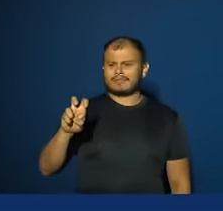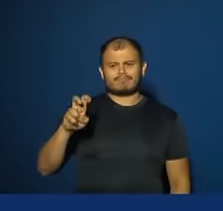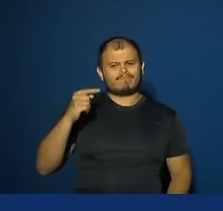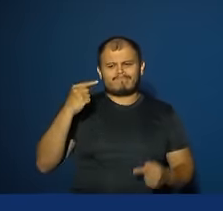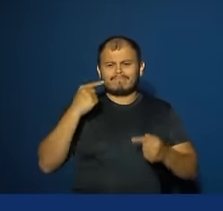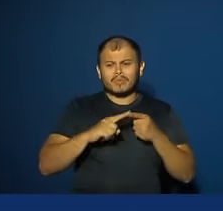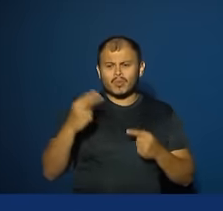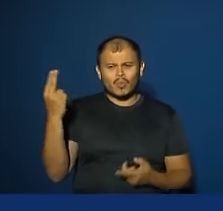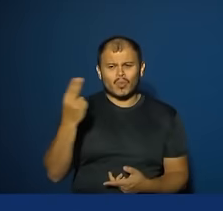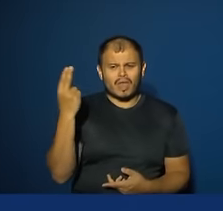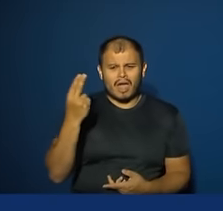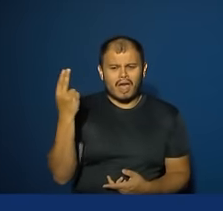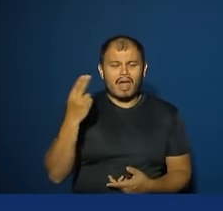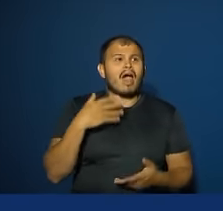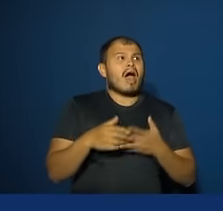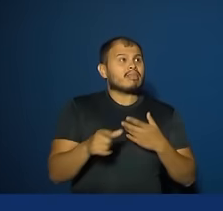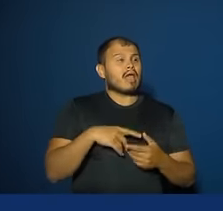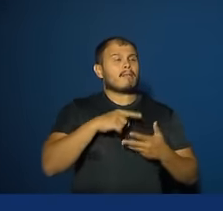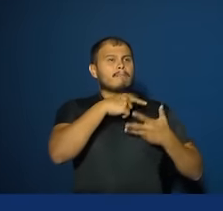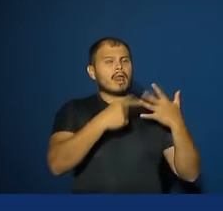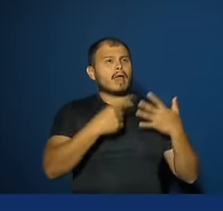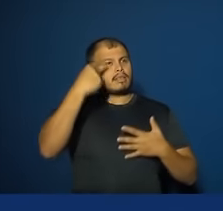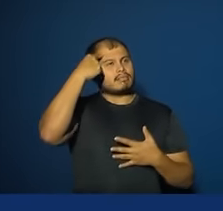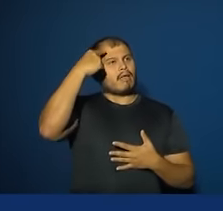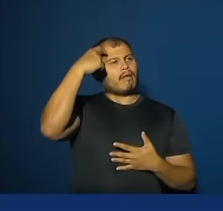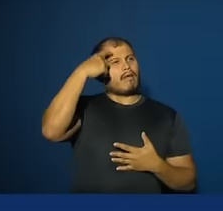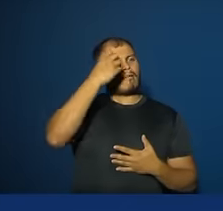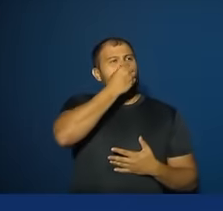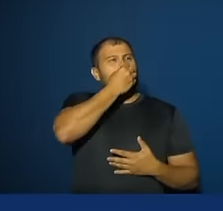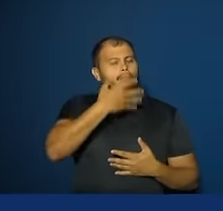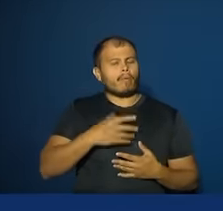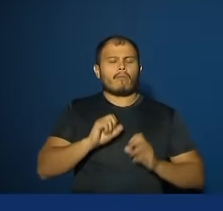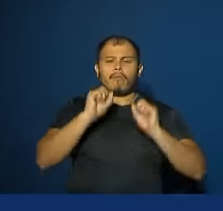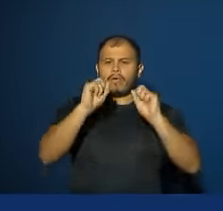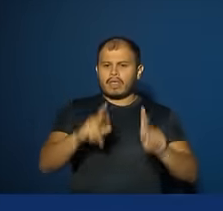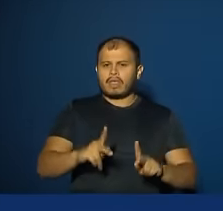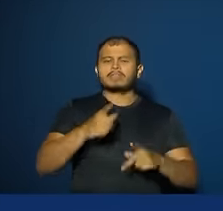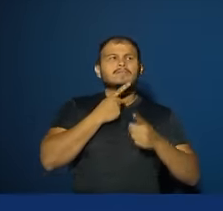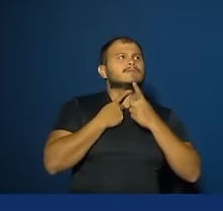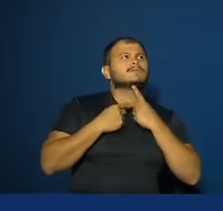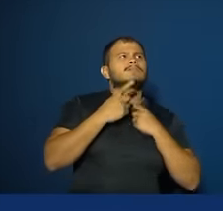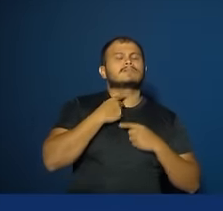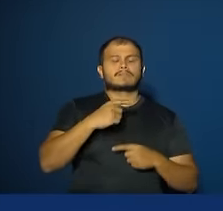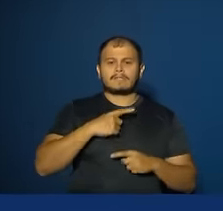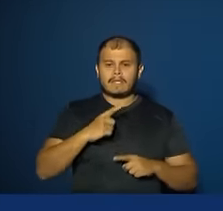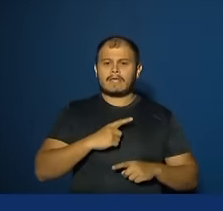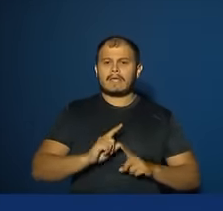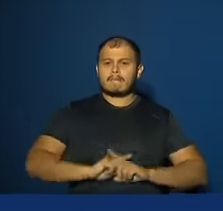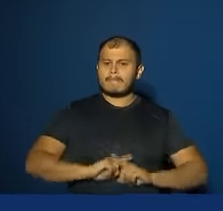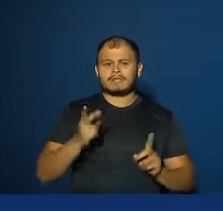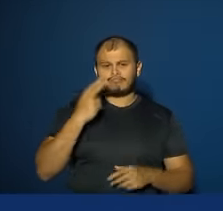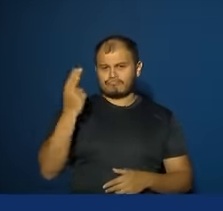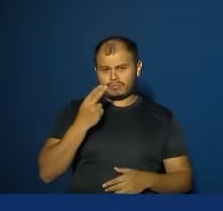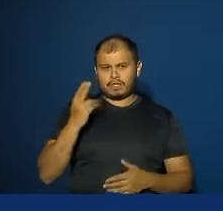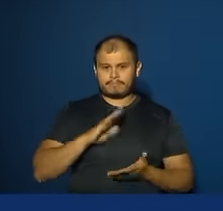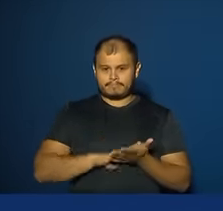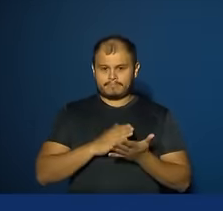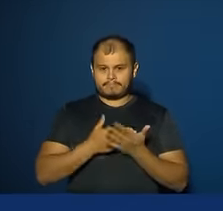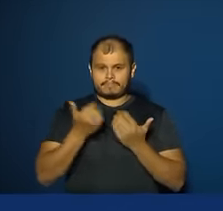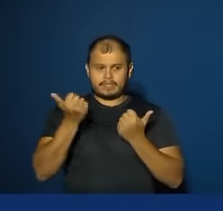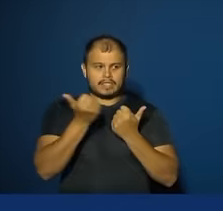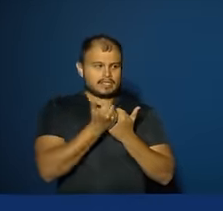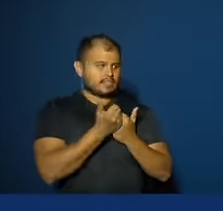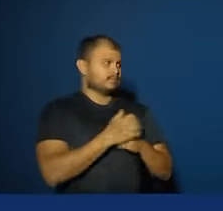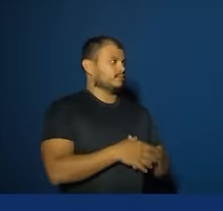impróprio por melhor que seja os valores por melhor que seja o o a sua vontade seu desejo né e por outro lado